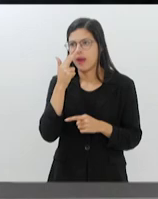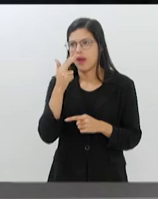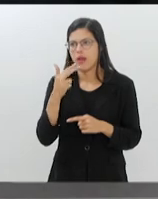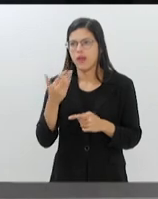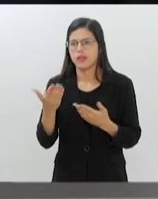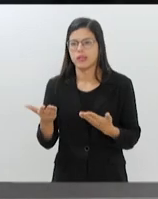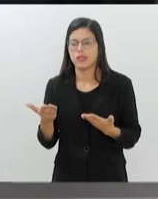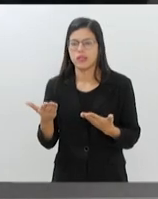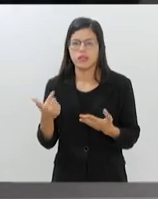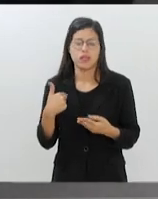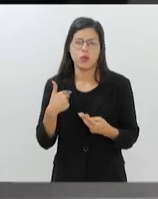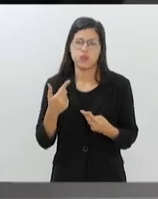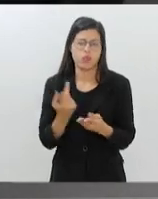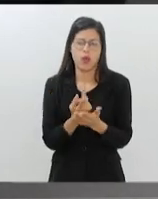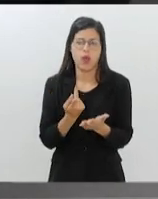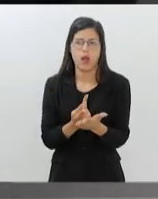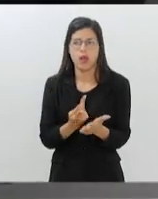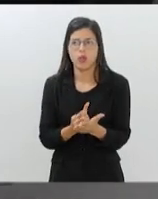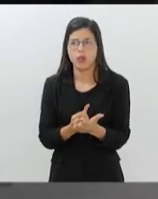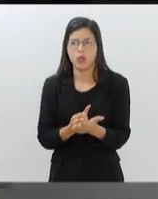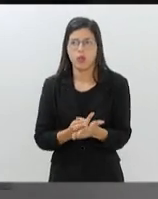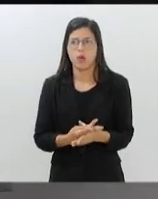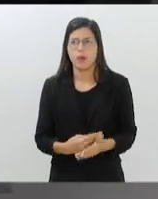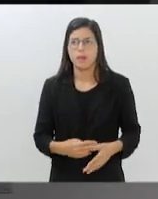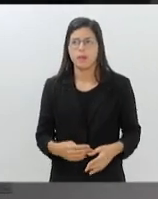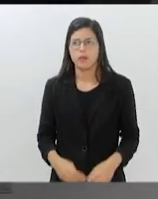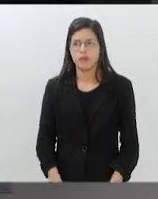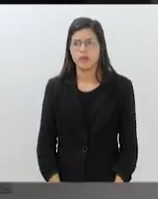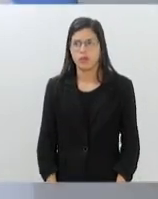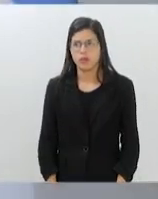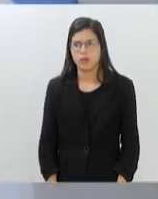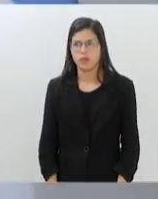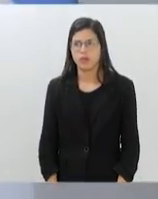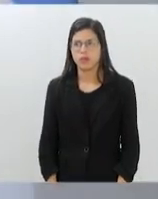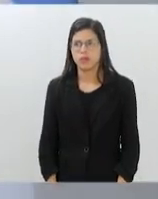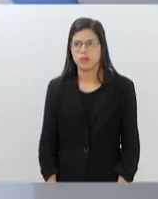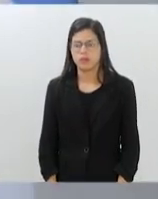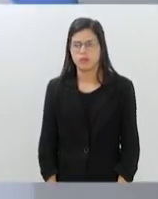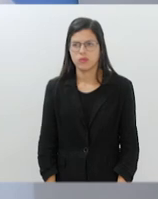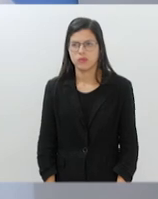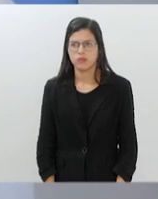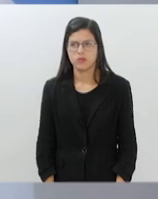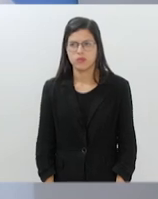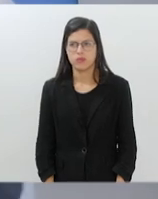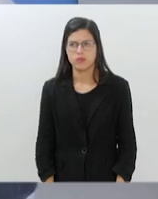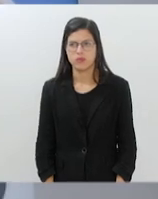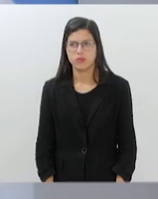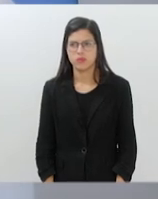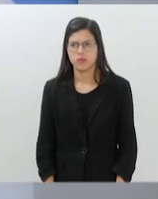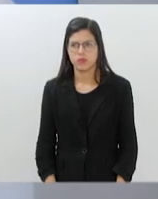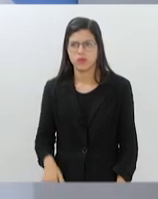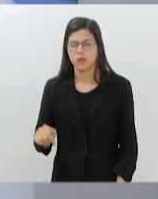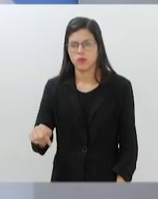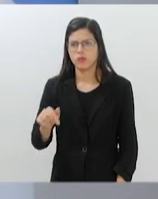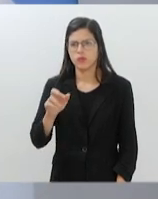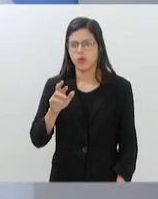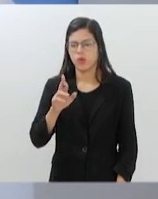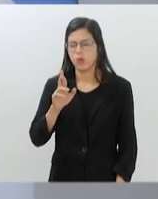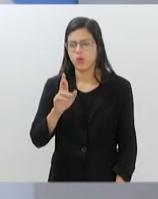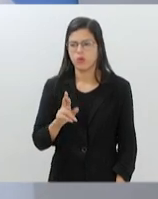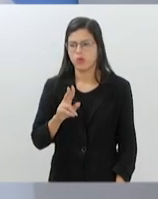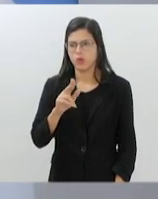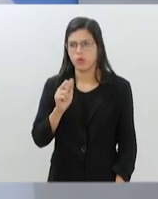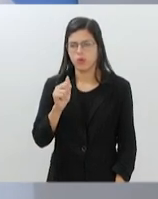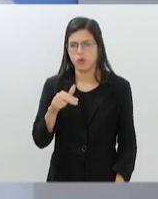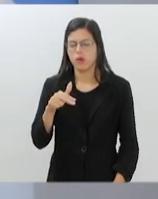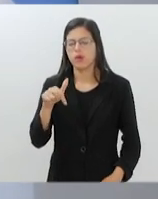compareceram todos for secretários nem todos foram dos que quem foram senhora falou que o se uruan foi lá curti a festa as custas